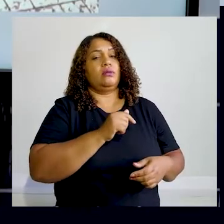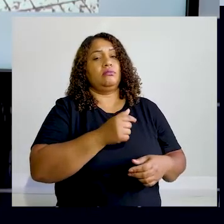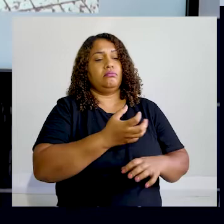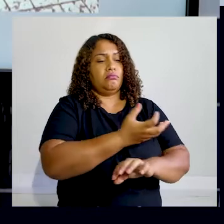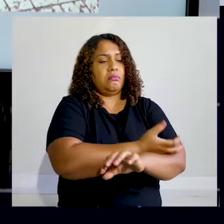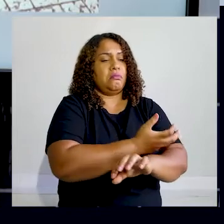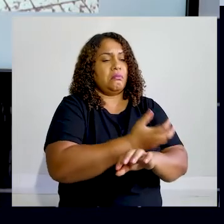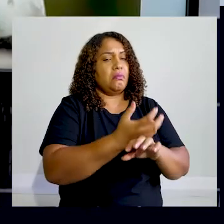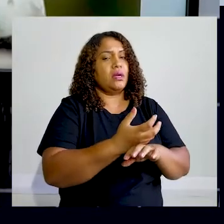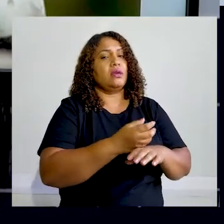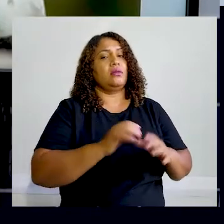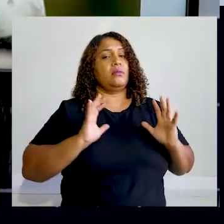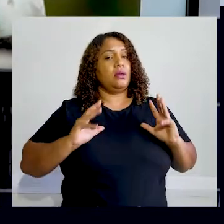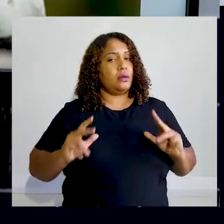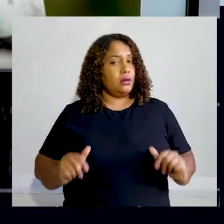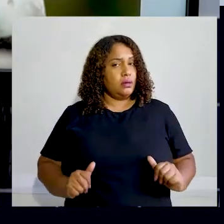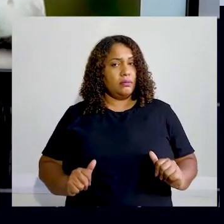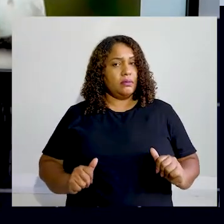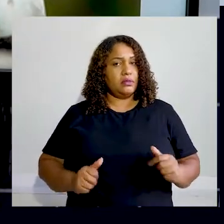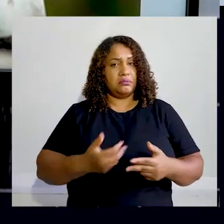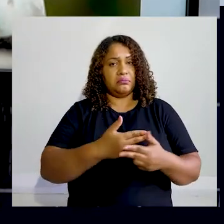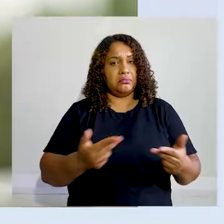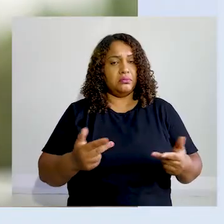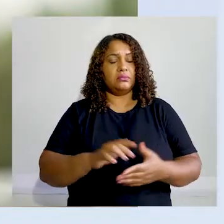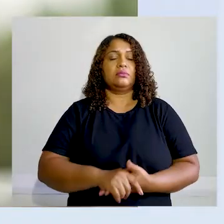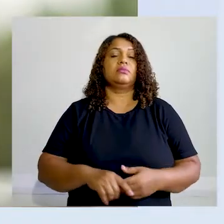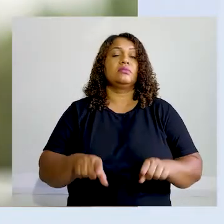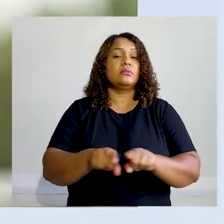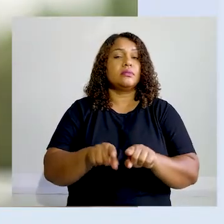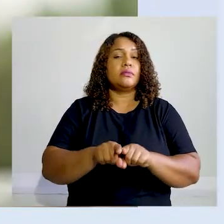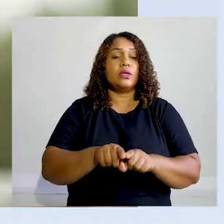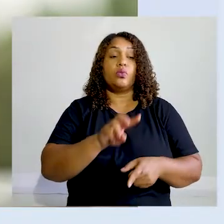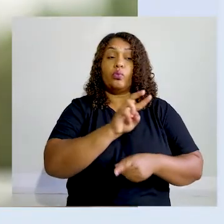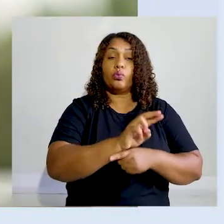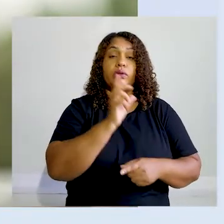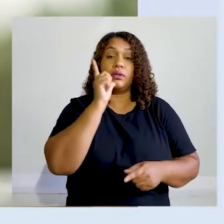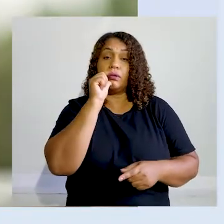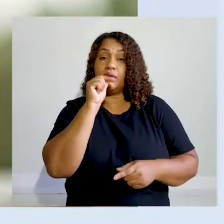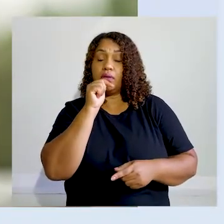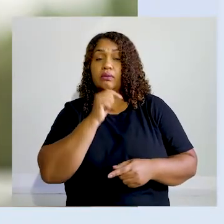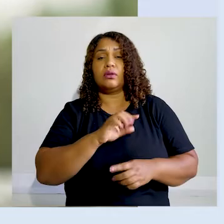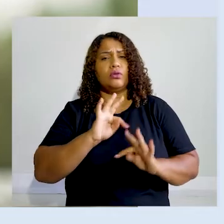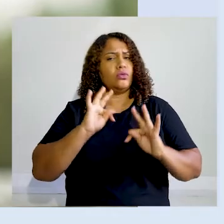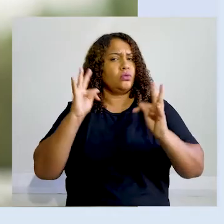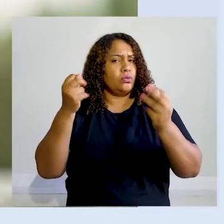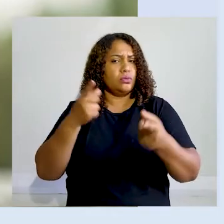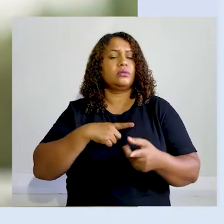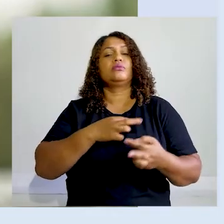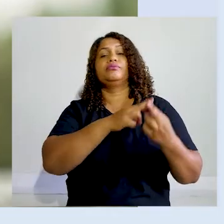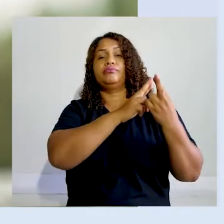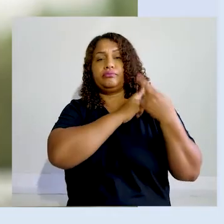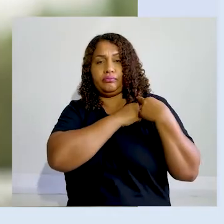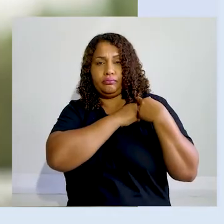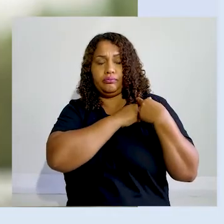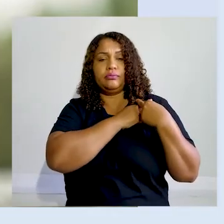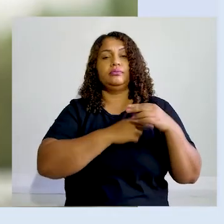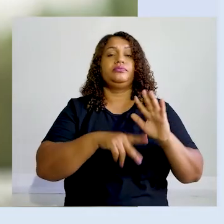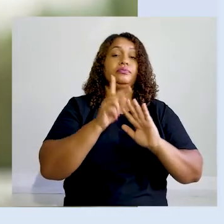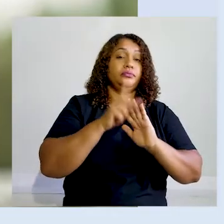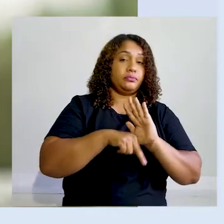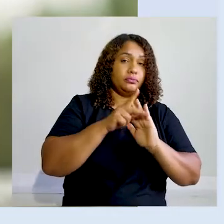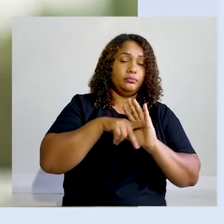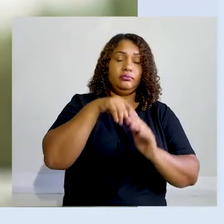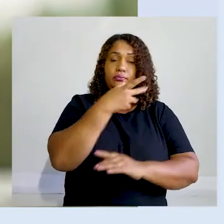dos pisos. Consumir com responsabilidade, cuidar das águas é uma obrigação de todos. Por isso